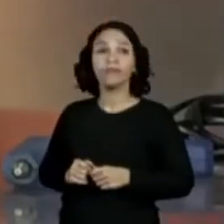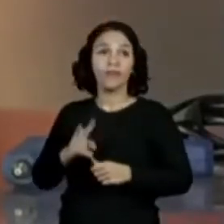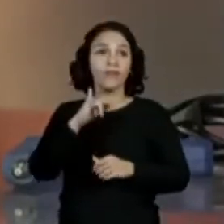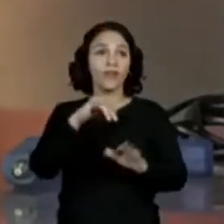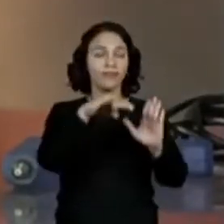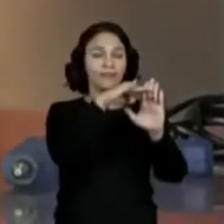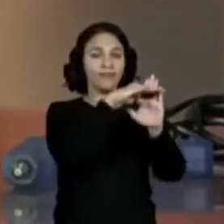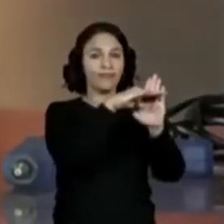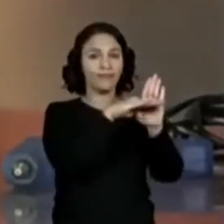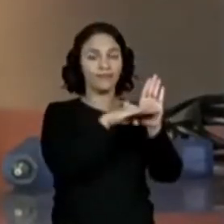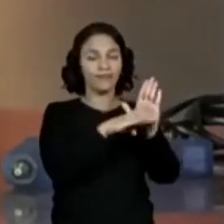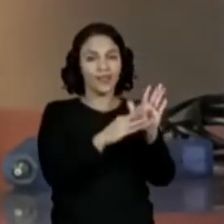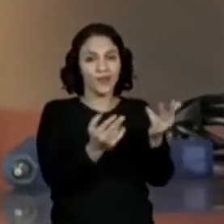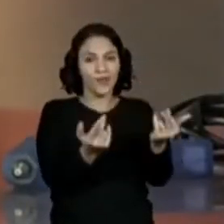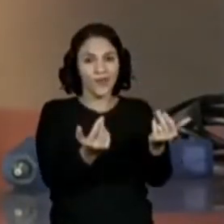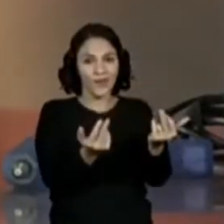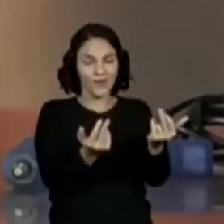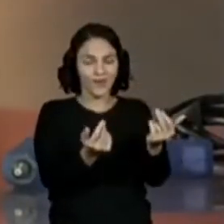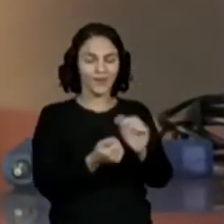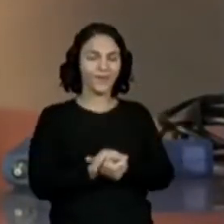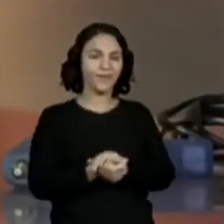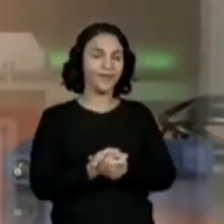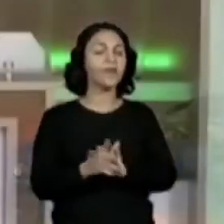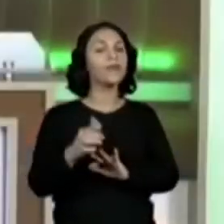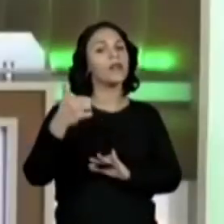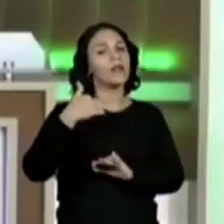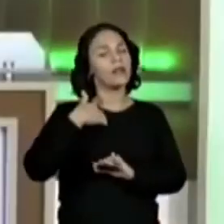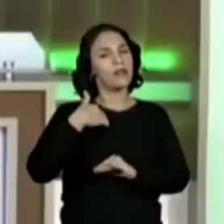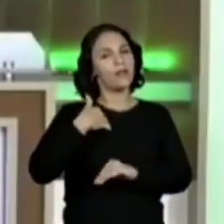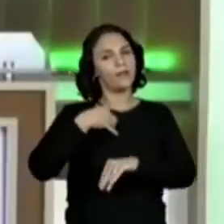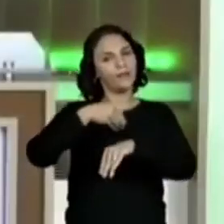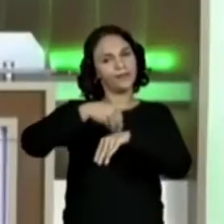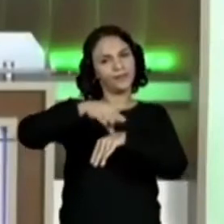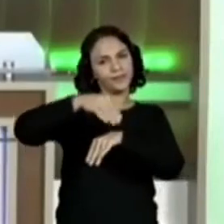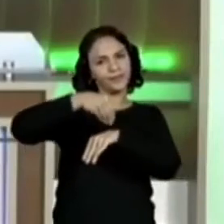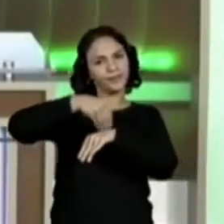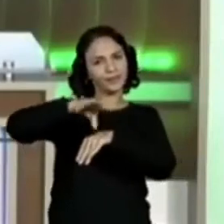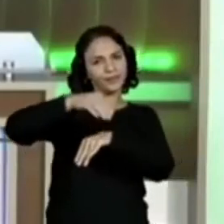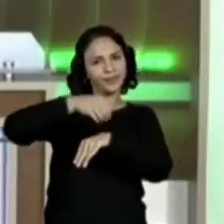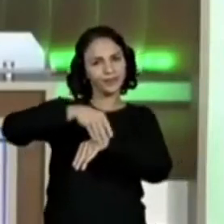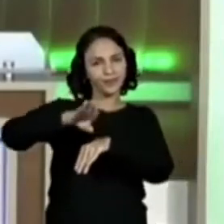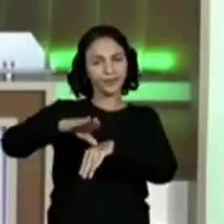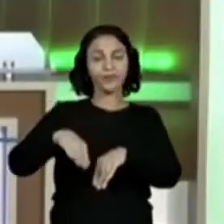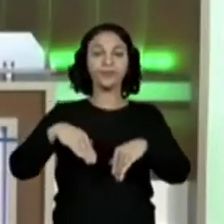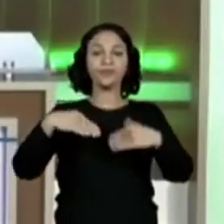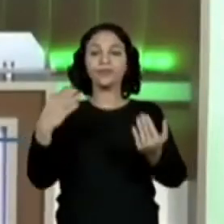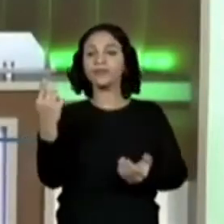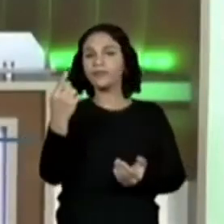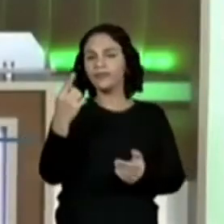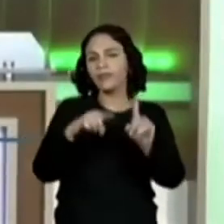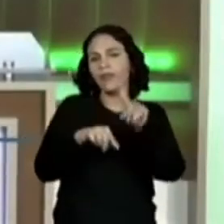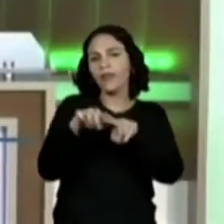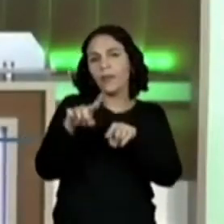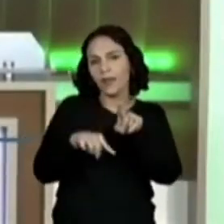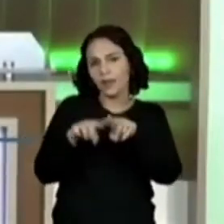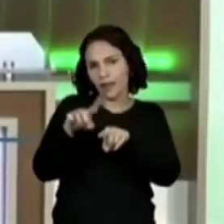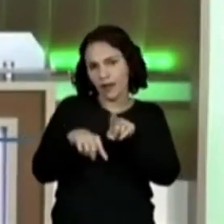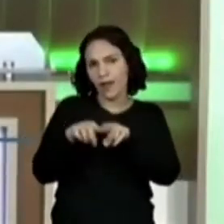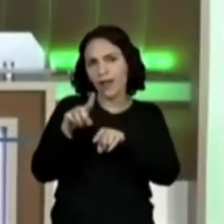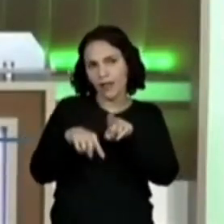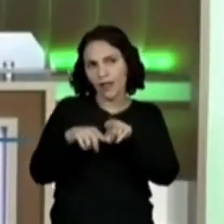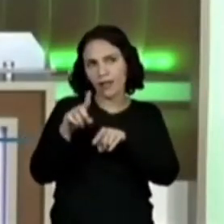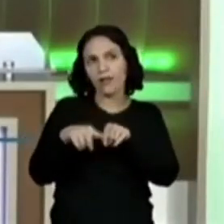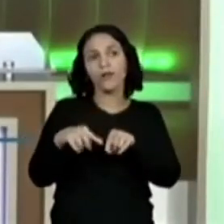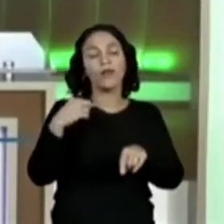lista. Vamos lá. Eu vou dizer para vocês qual foi o primeiro material que eu utilizei